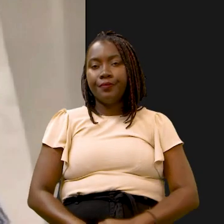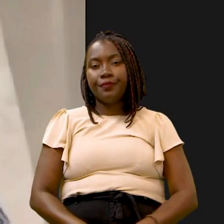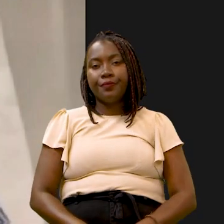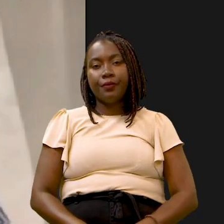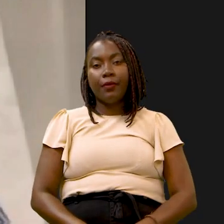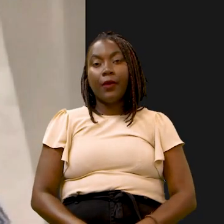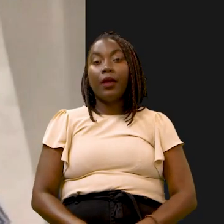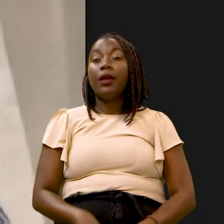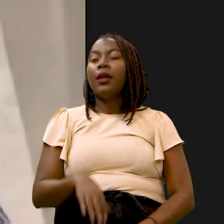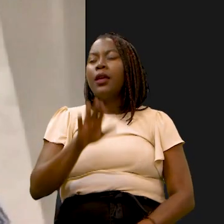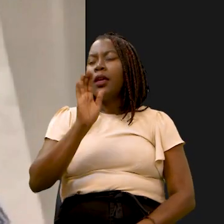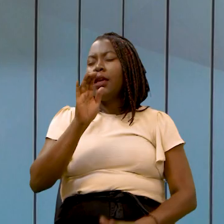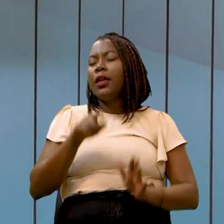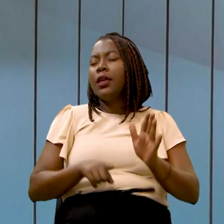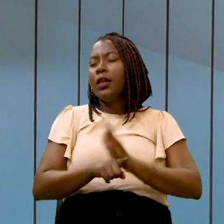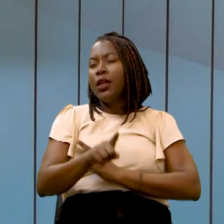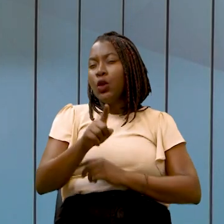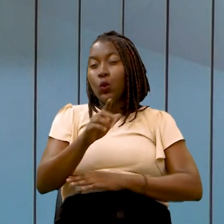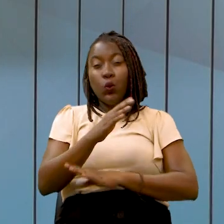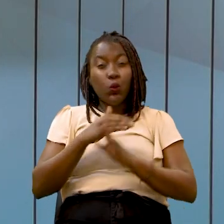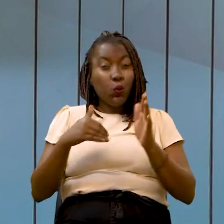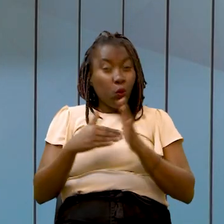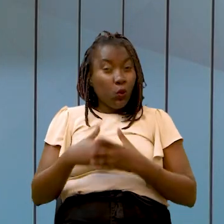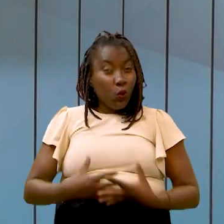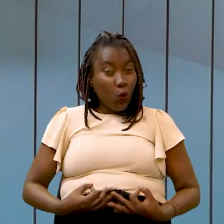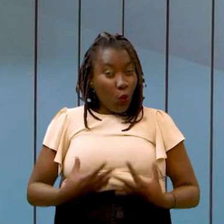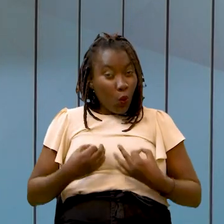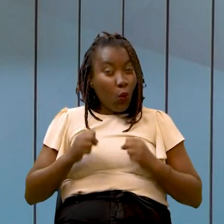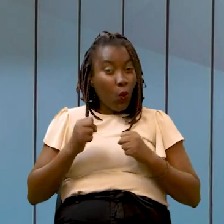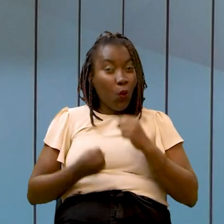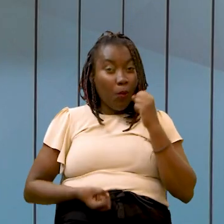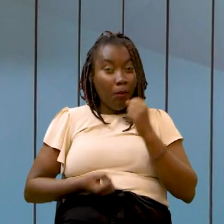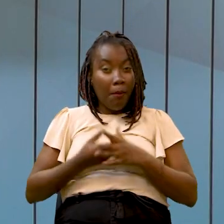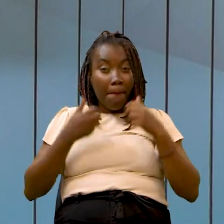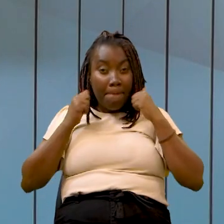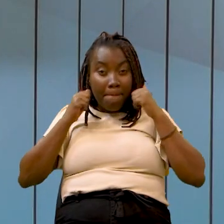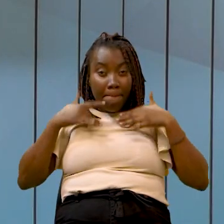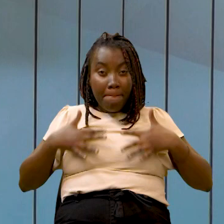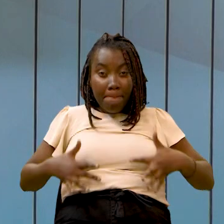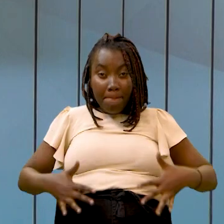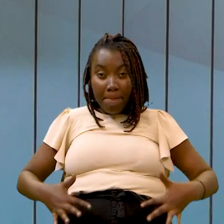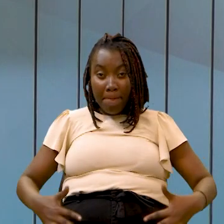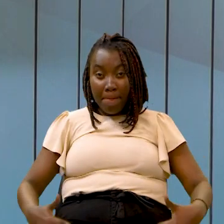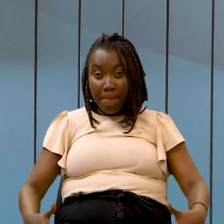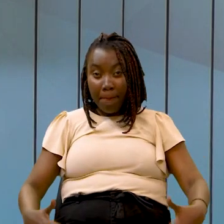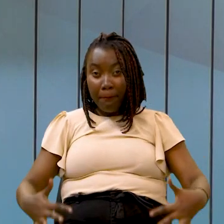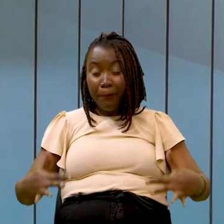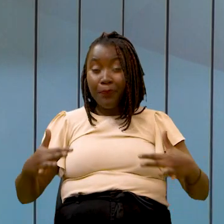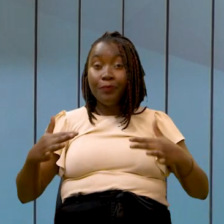justifica. Doutor, todo câncer de pele pode gerar metástase?